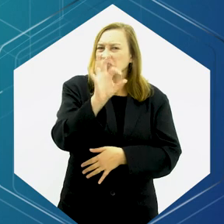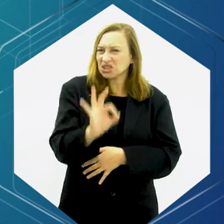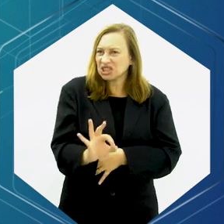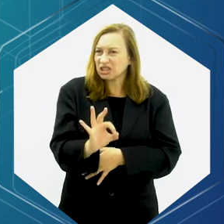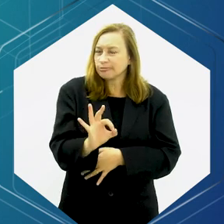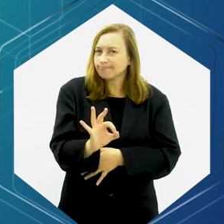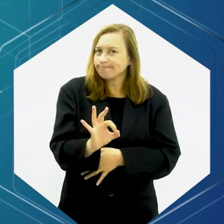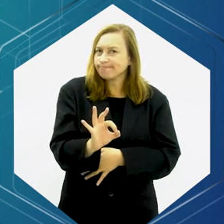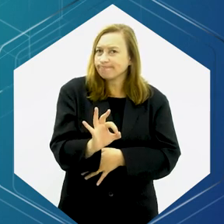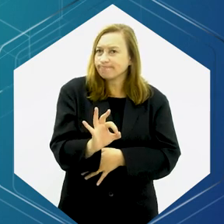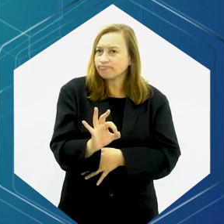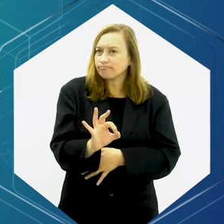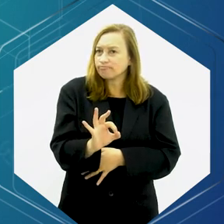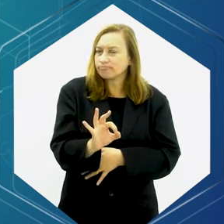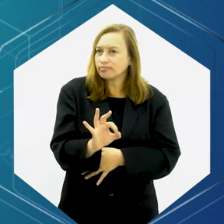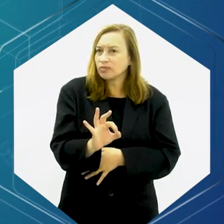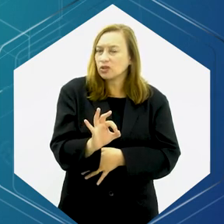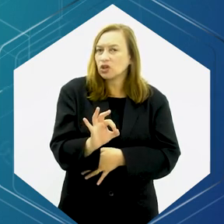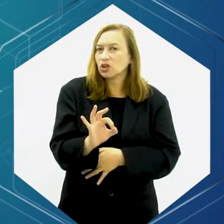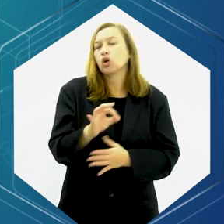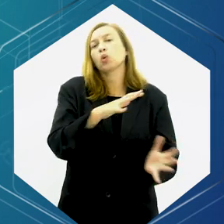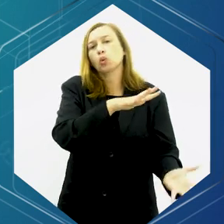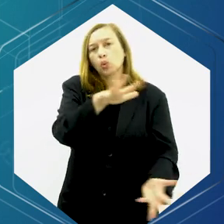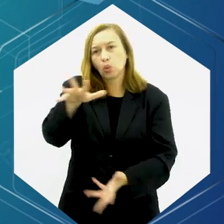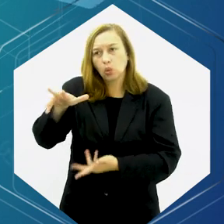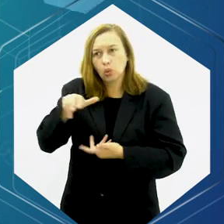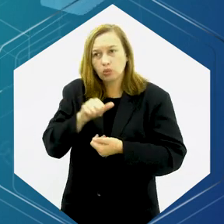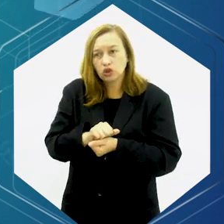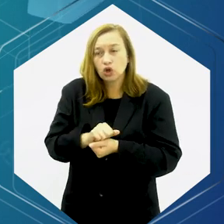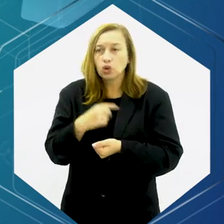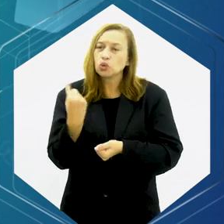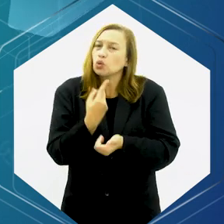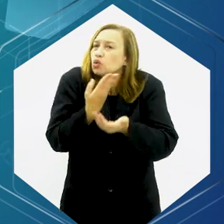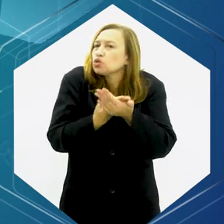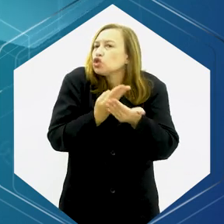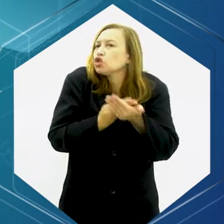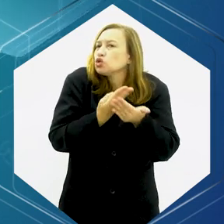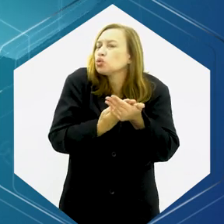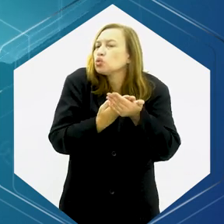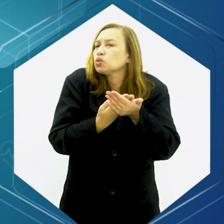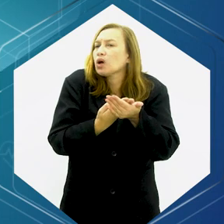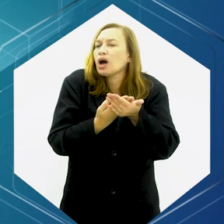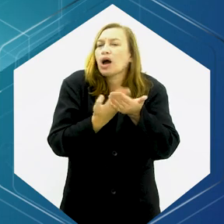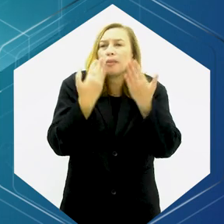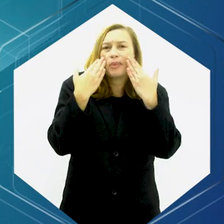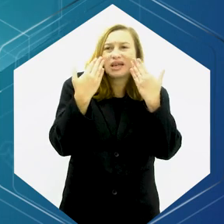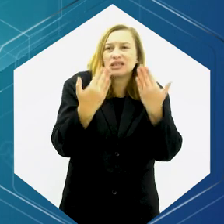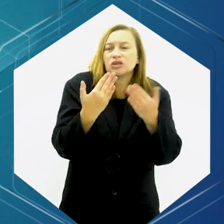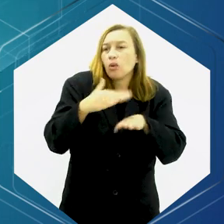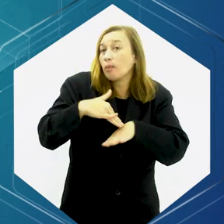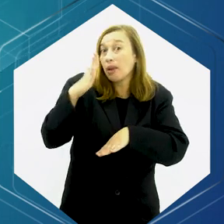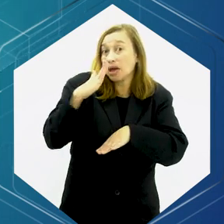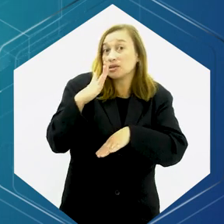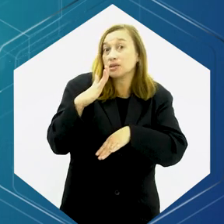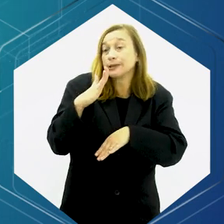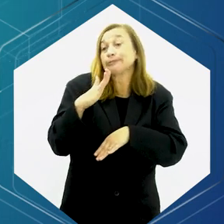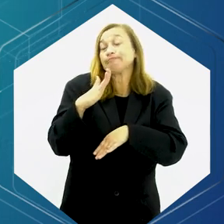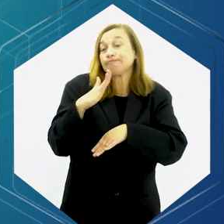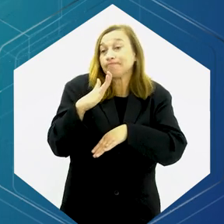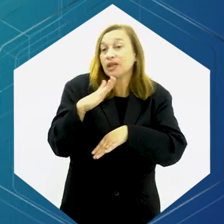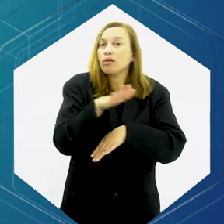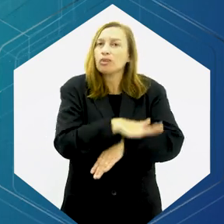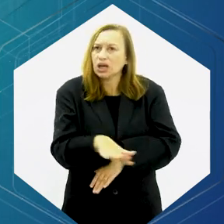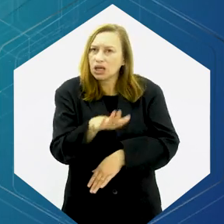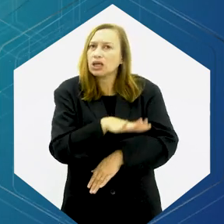88% né Eh globalmente no nosso estudo Esse estudo apresentou prevalências maiores